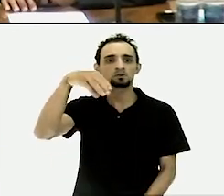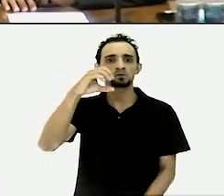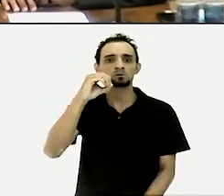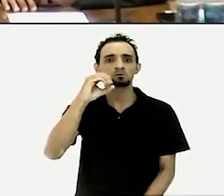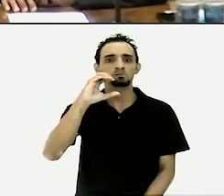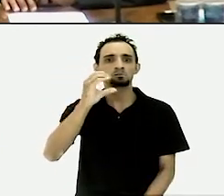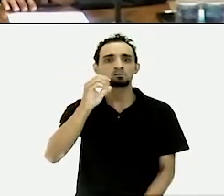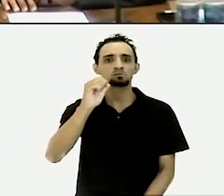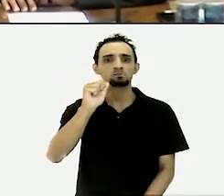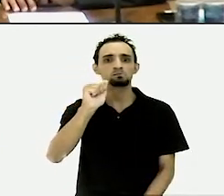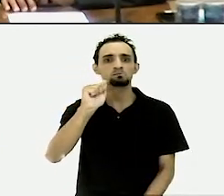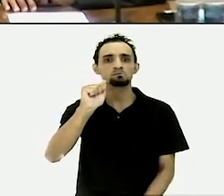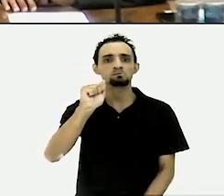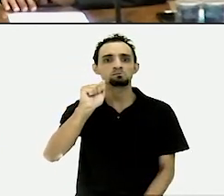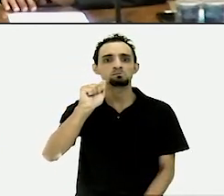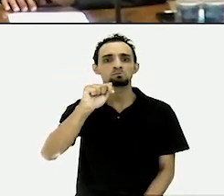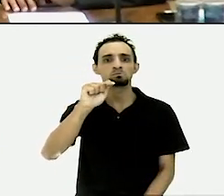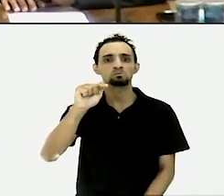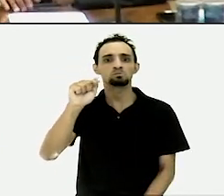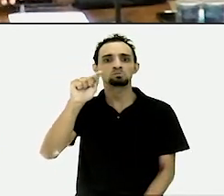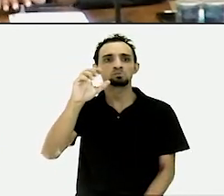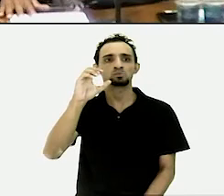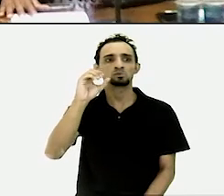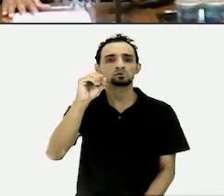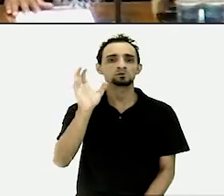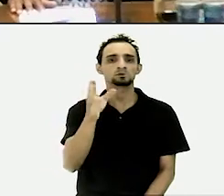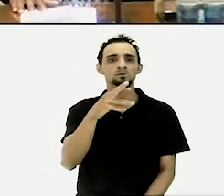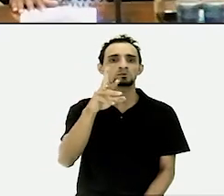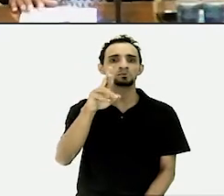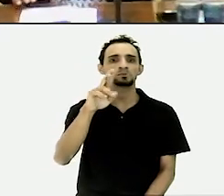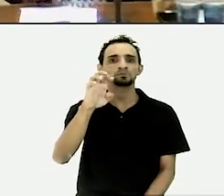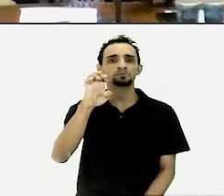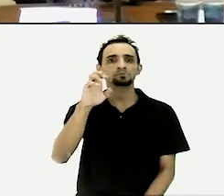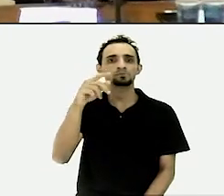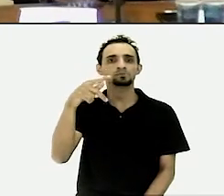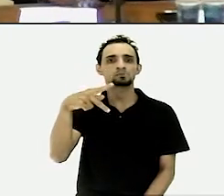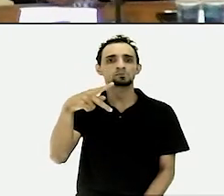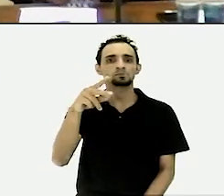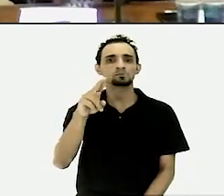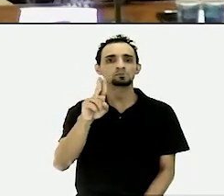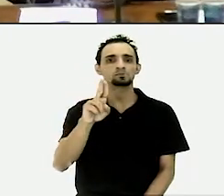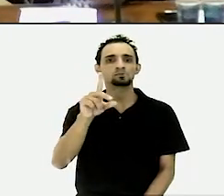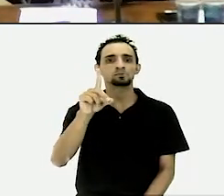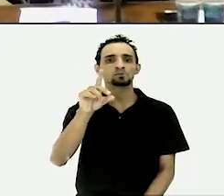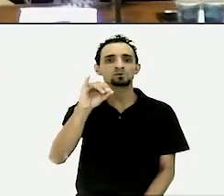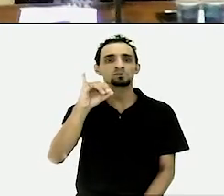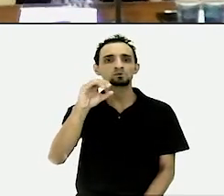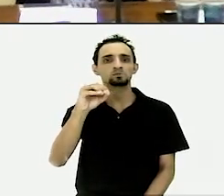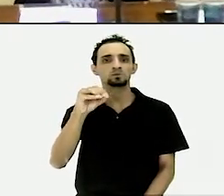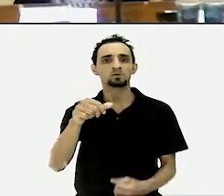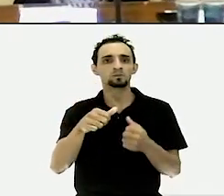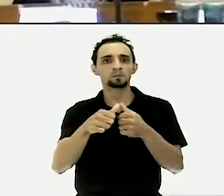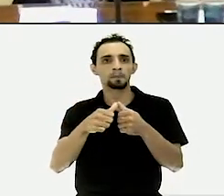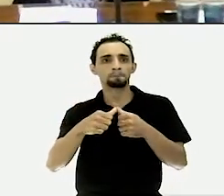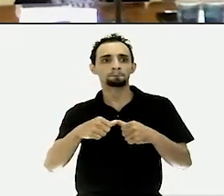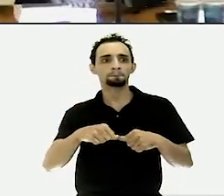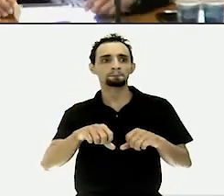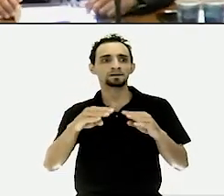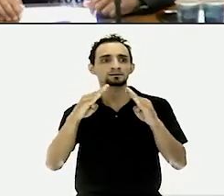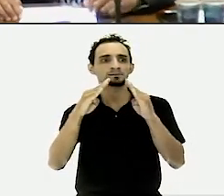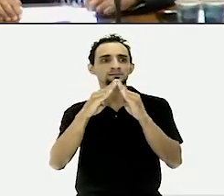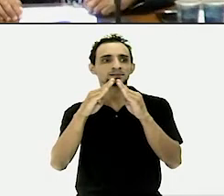algo fundamental. A ideia é que, a partir da inclusão de atividades profissionais na rotina, sejam